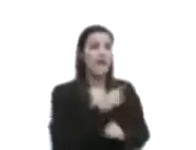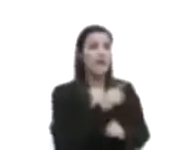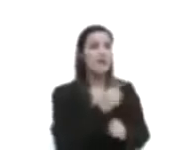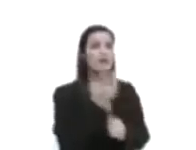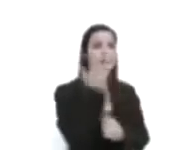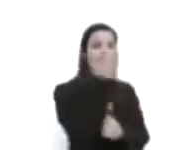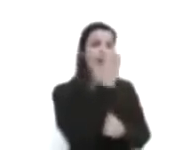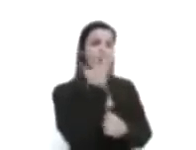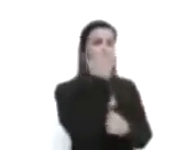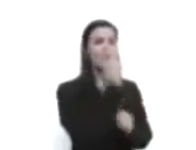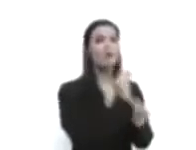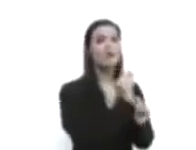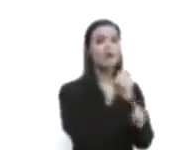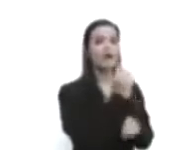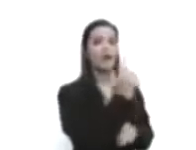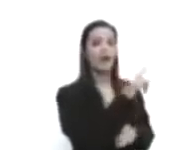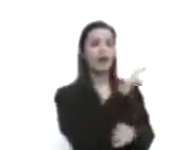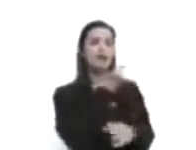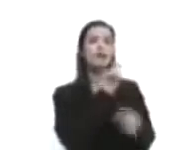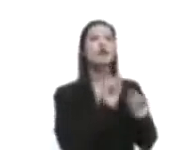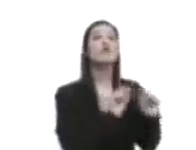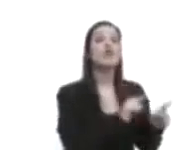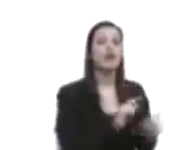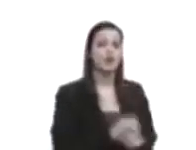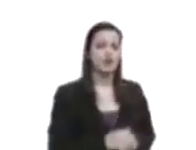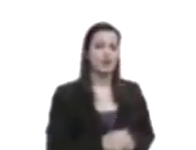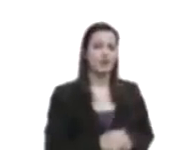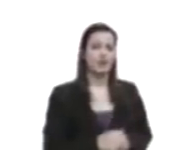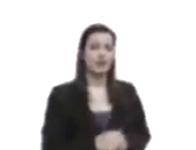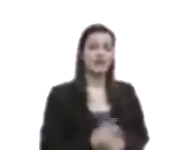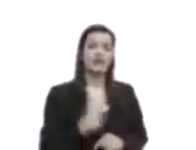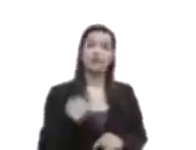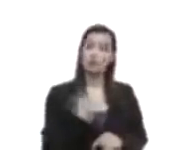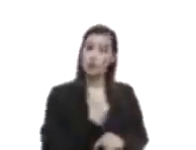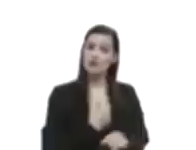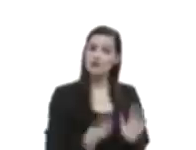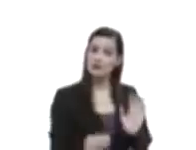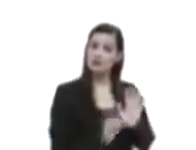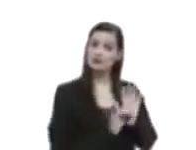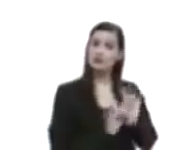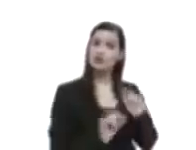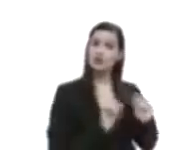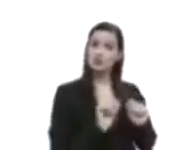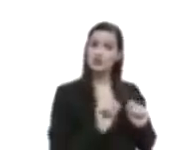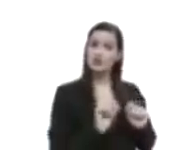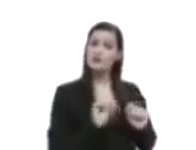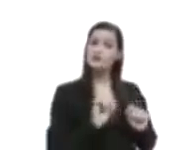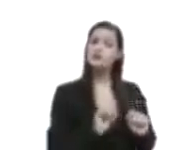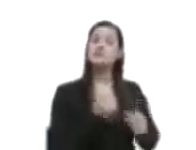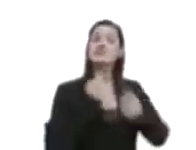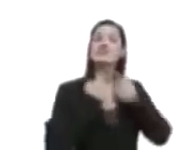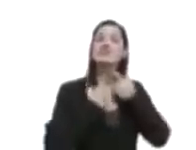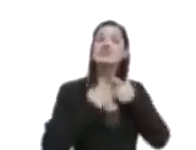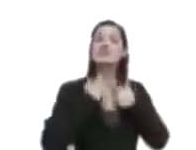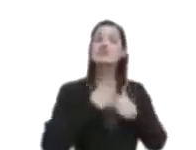que puxa, atrai. Nós somos identificados pelos nossos desejos.